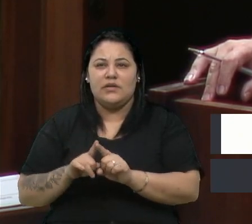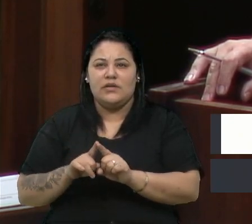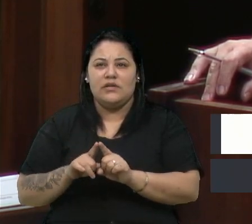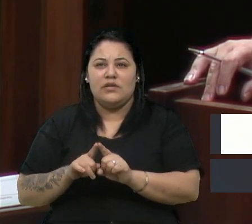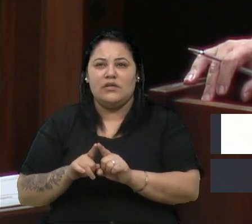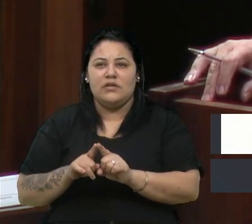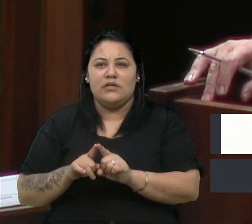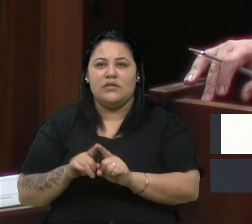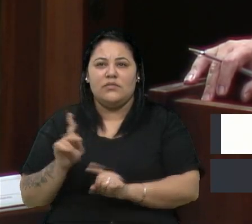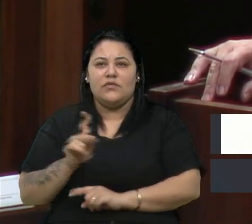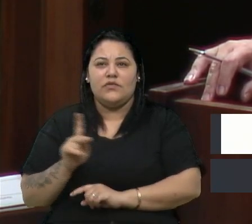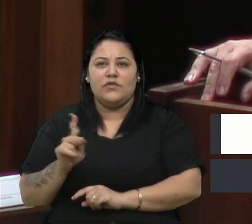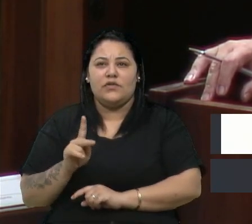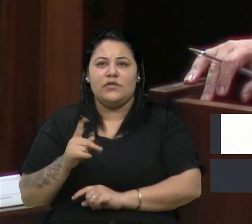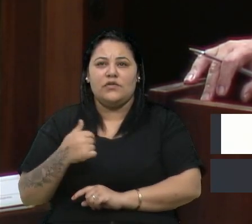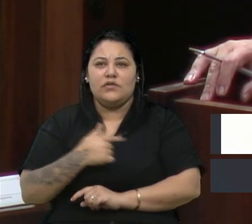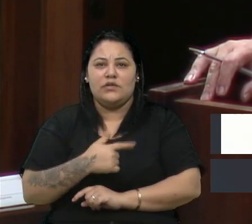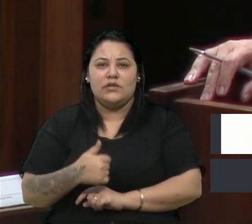Professor Zanquim,